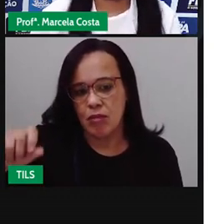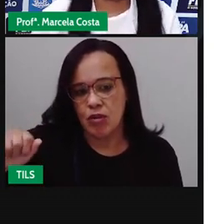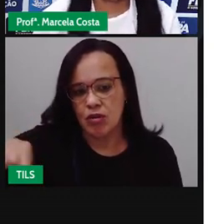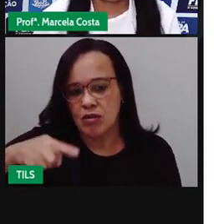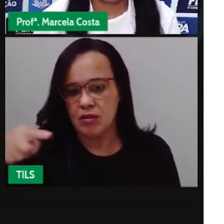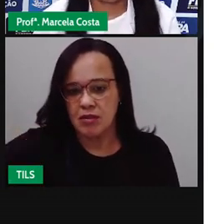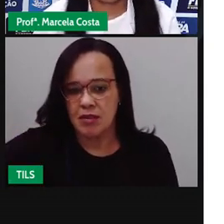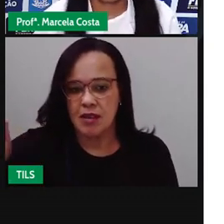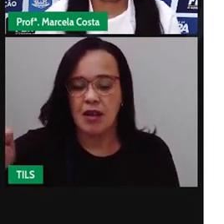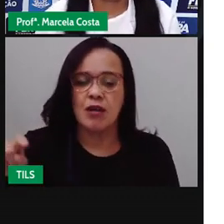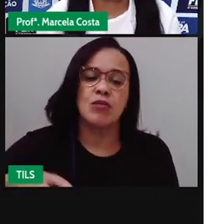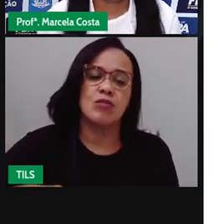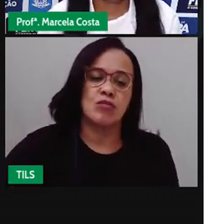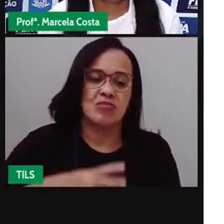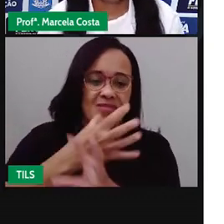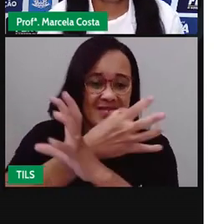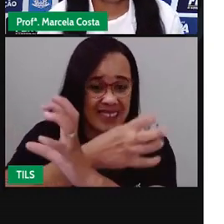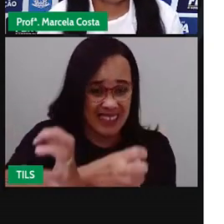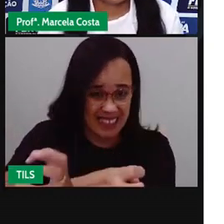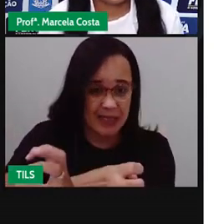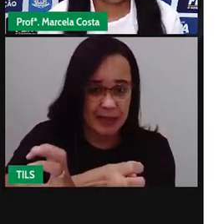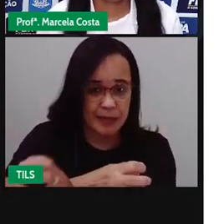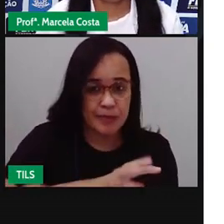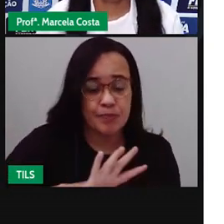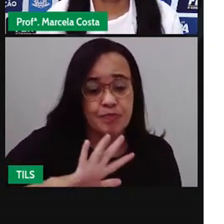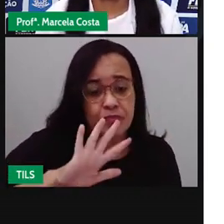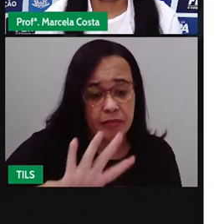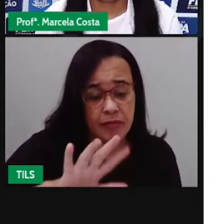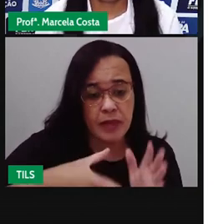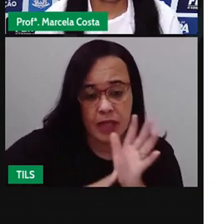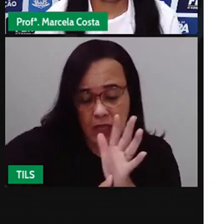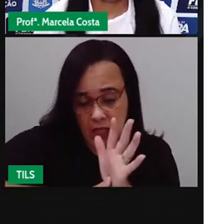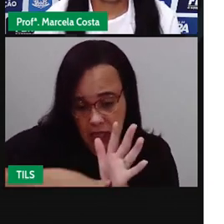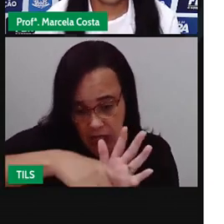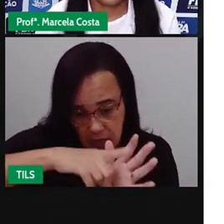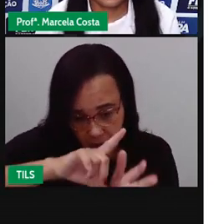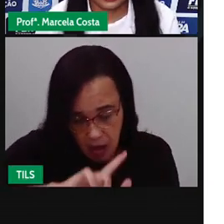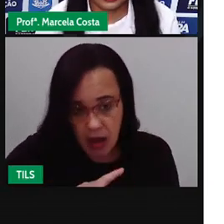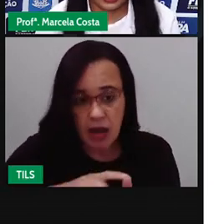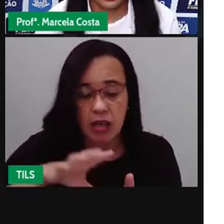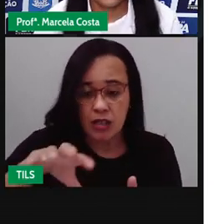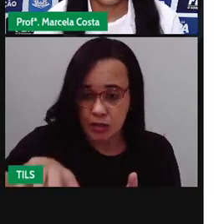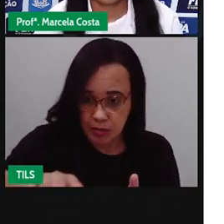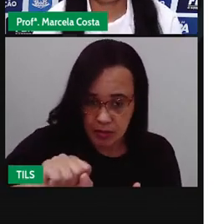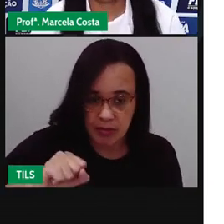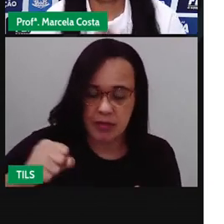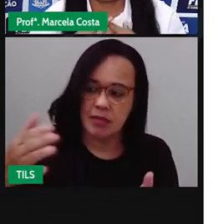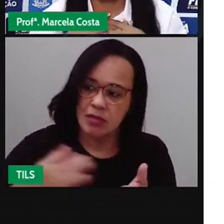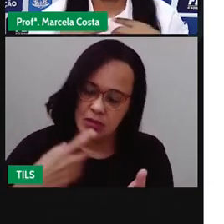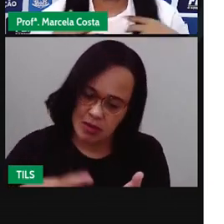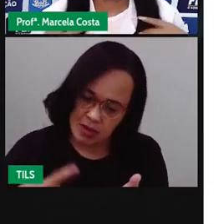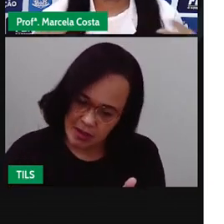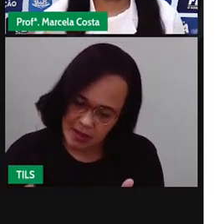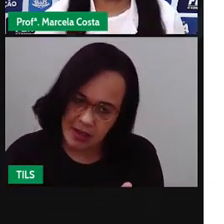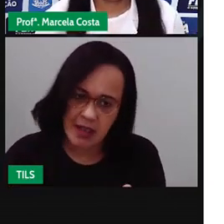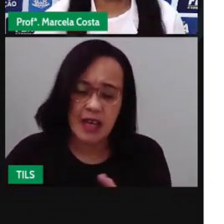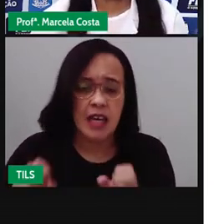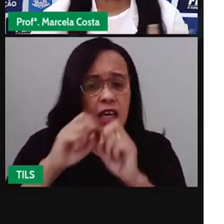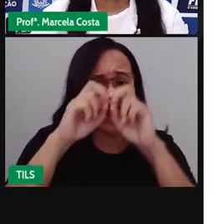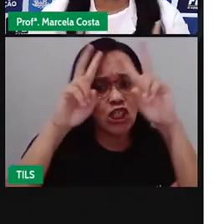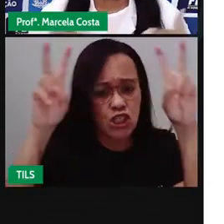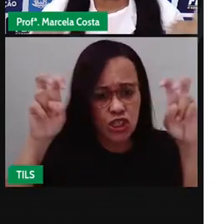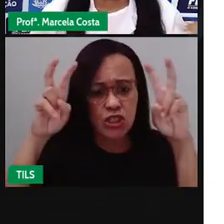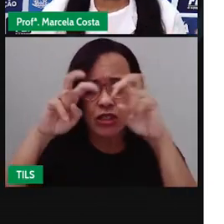gente vai escrever o título pelo qual Feira de Santana é conhecida. Nós vamos ver esse